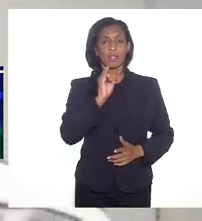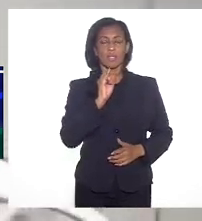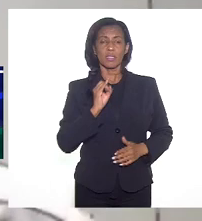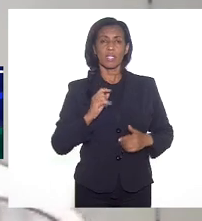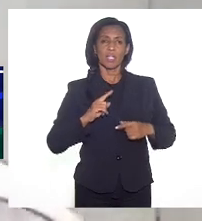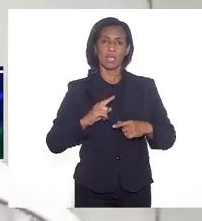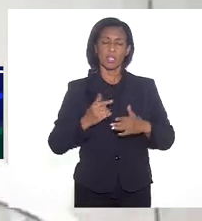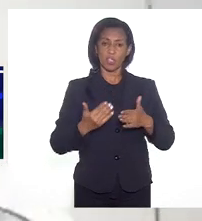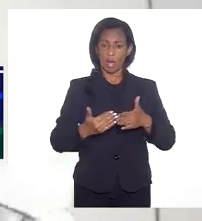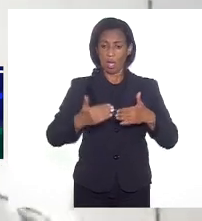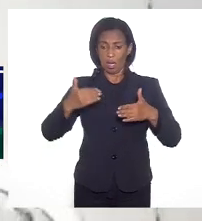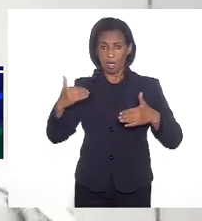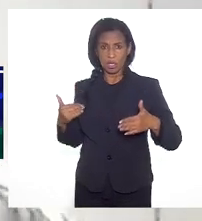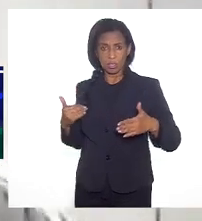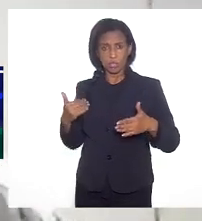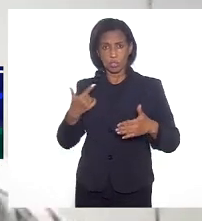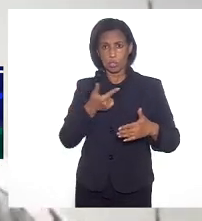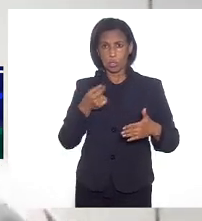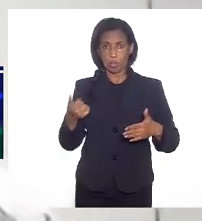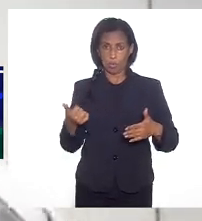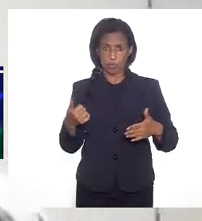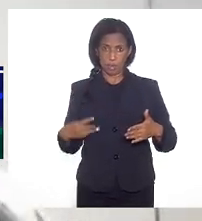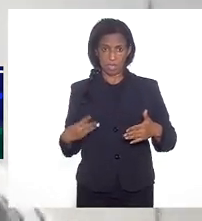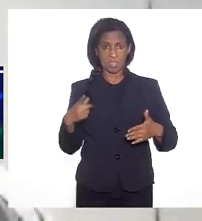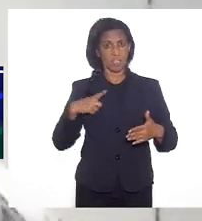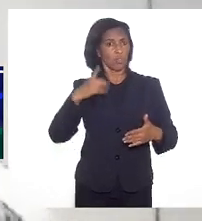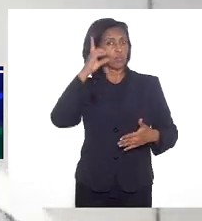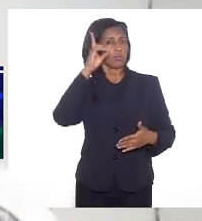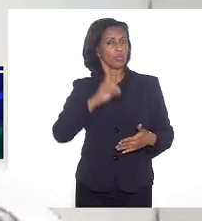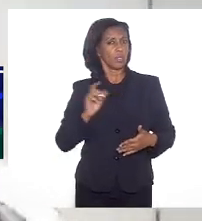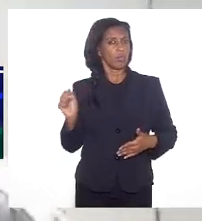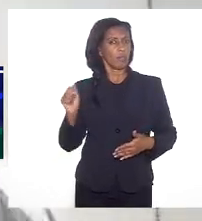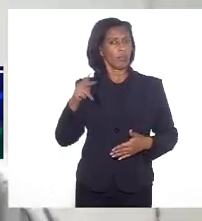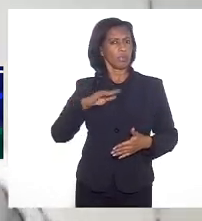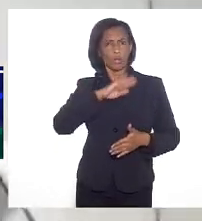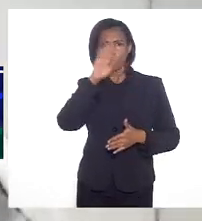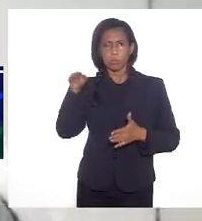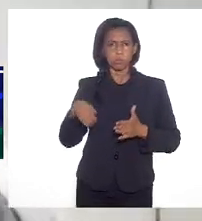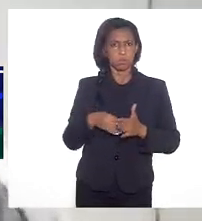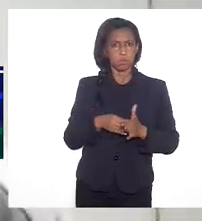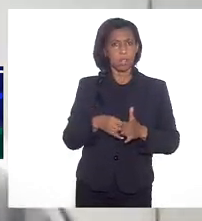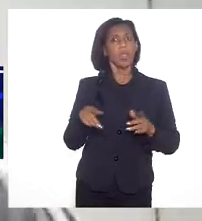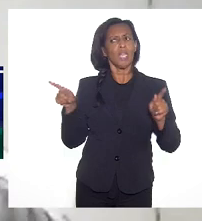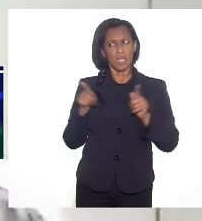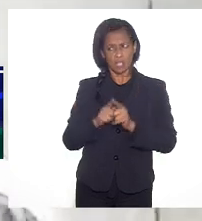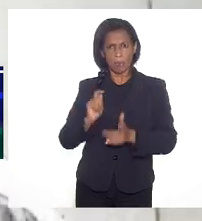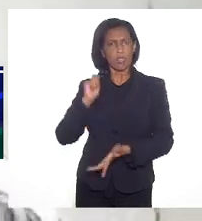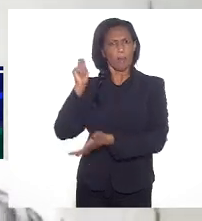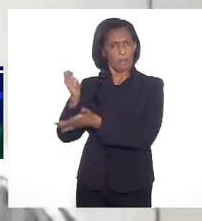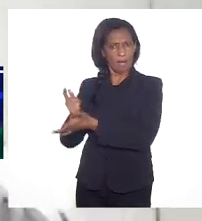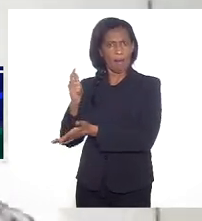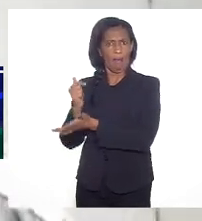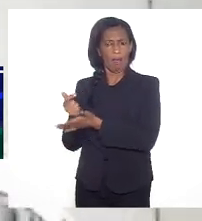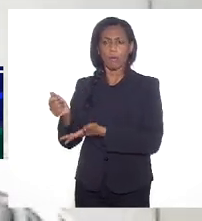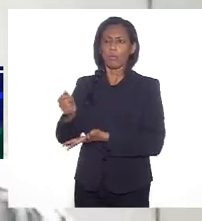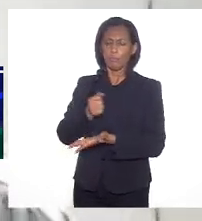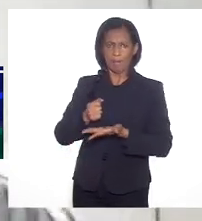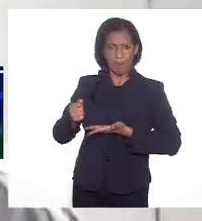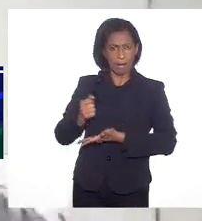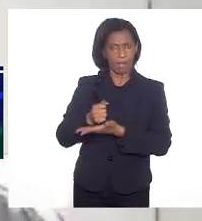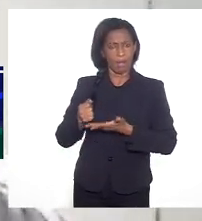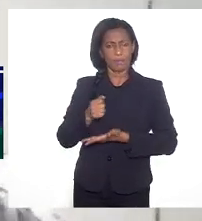eles entraram se anteriormente e tinham direito a aposentadoria integral eles contribuíram para a sua aposentadoria com base